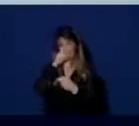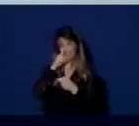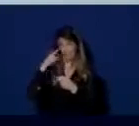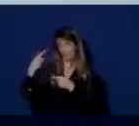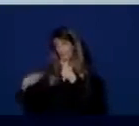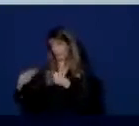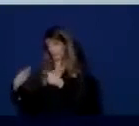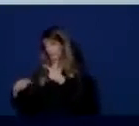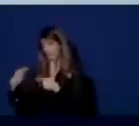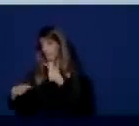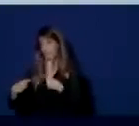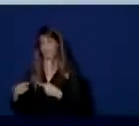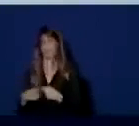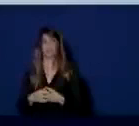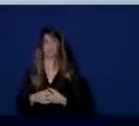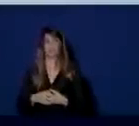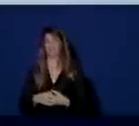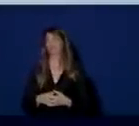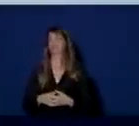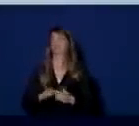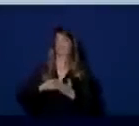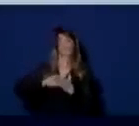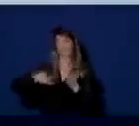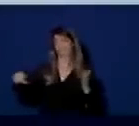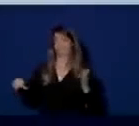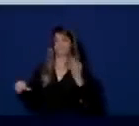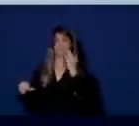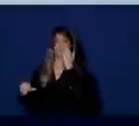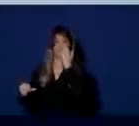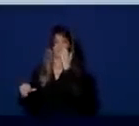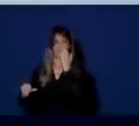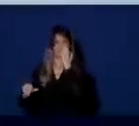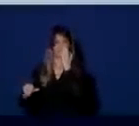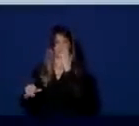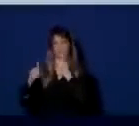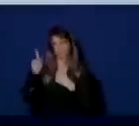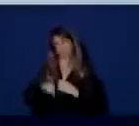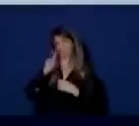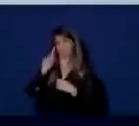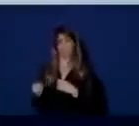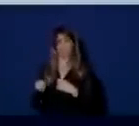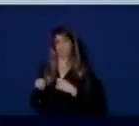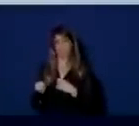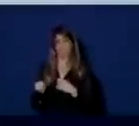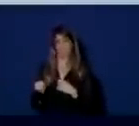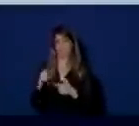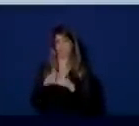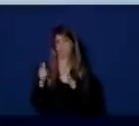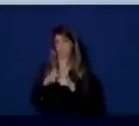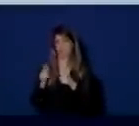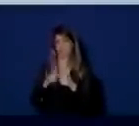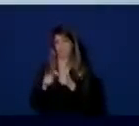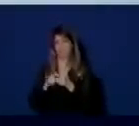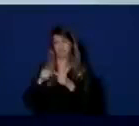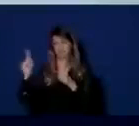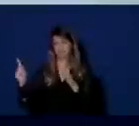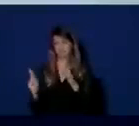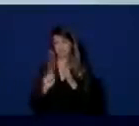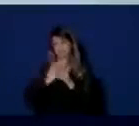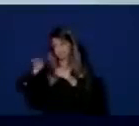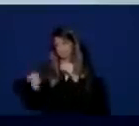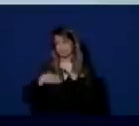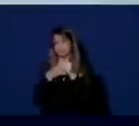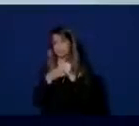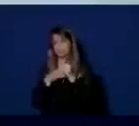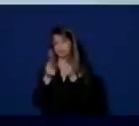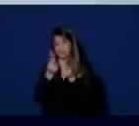político, né? Você está praticamente eliminando grande parte dessa gordura que estava embutida nos preços, e